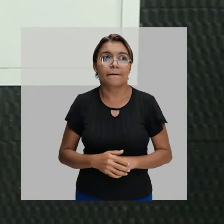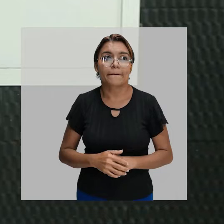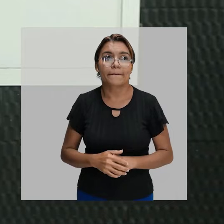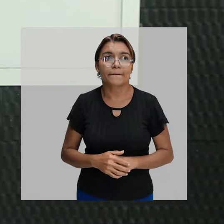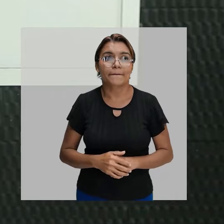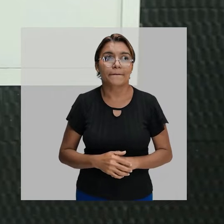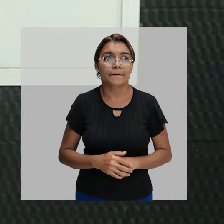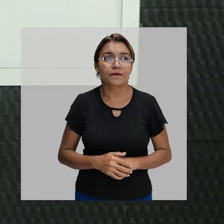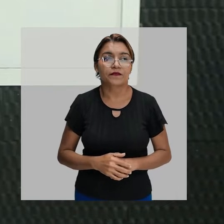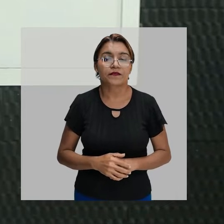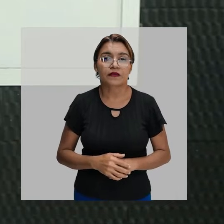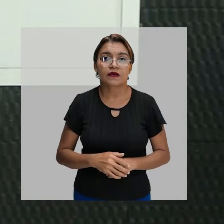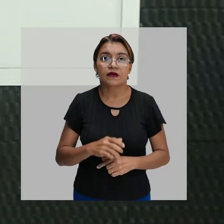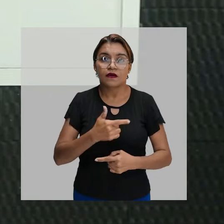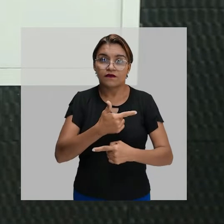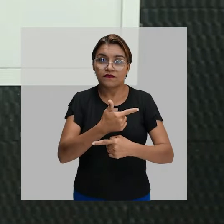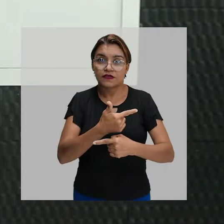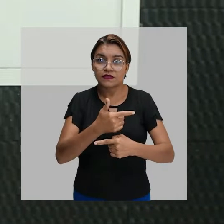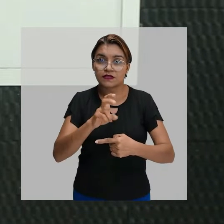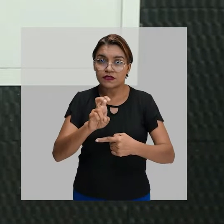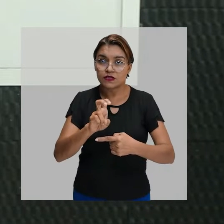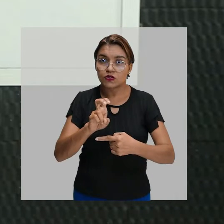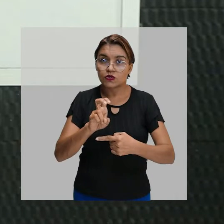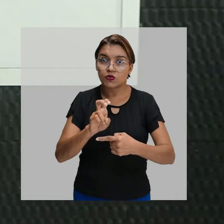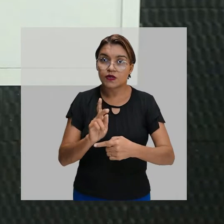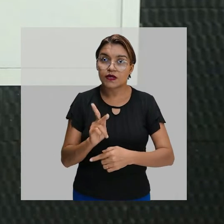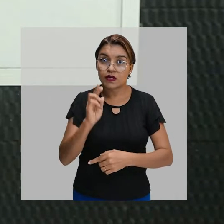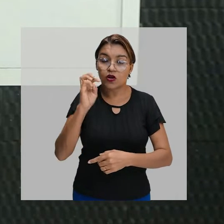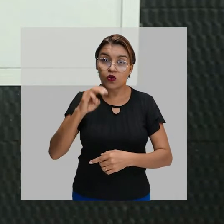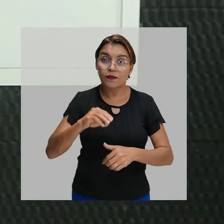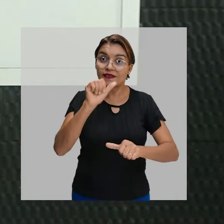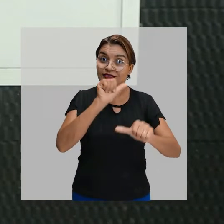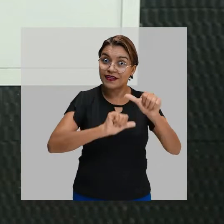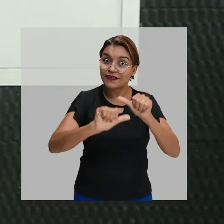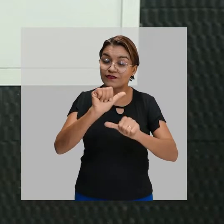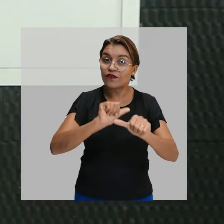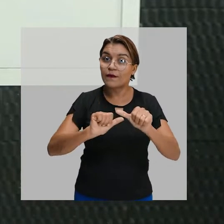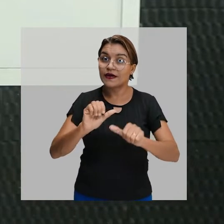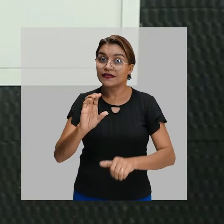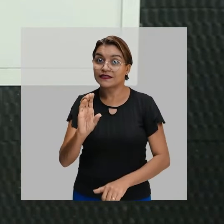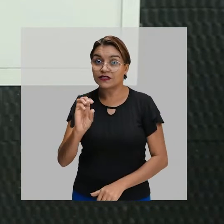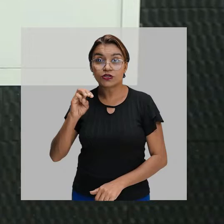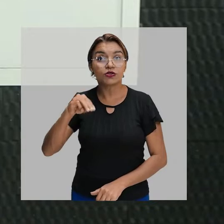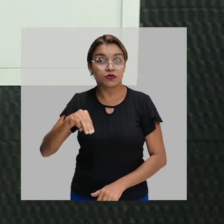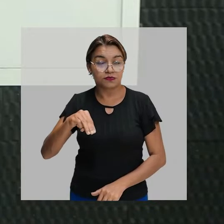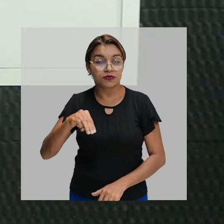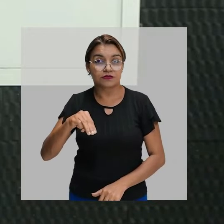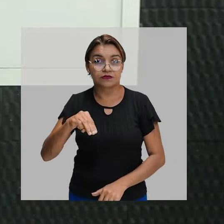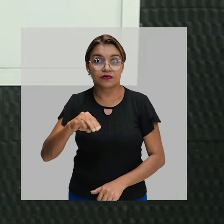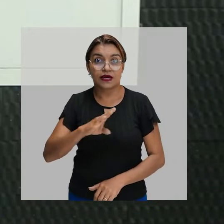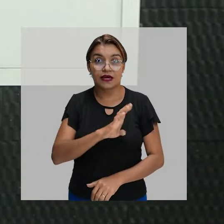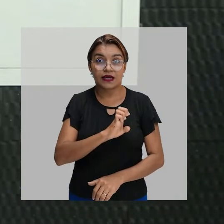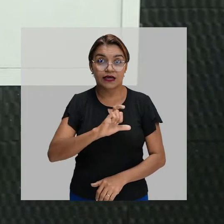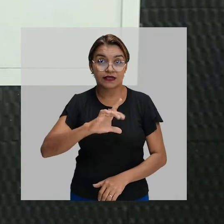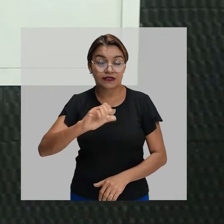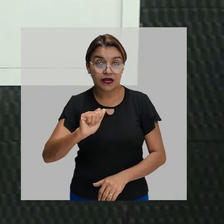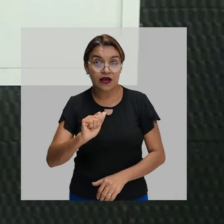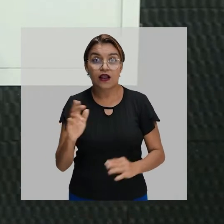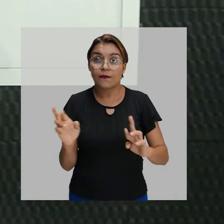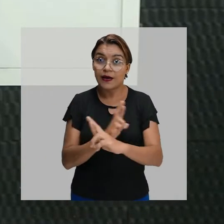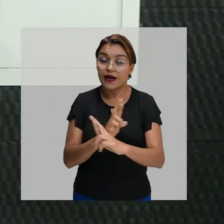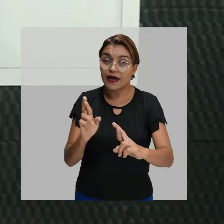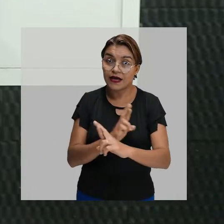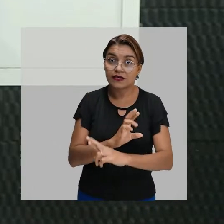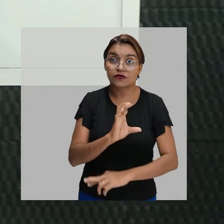nesse tipo de armadilha aqui ó 25km eu tenho que transformar esse quilômetros para centímetro a escala uma relação entre